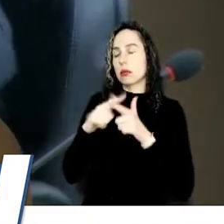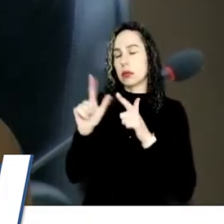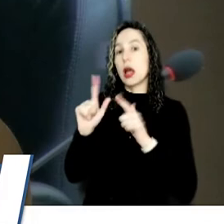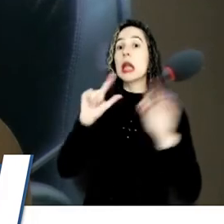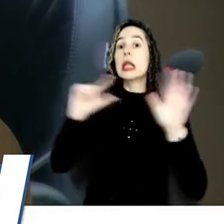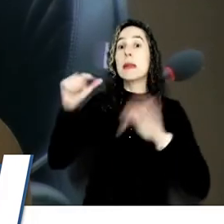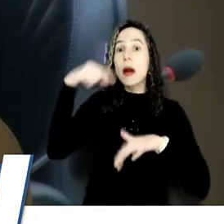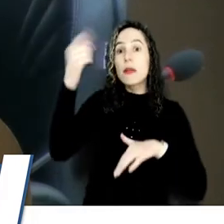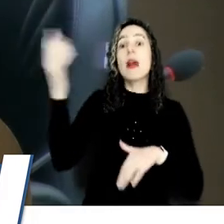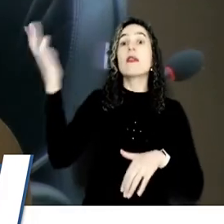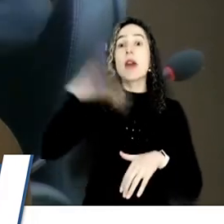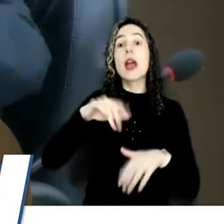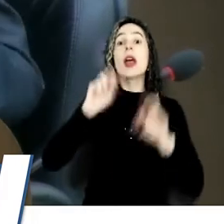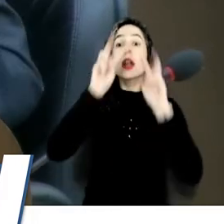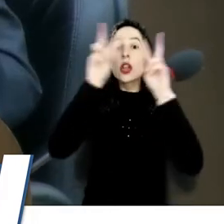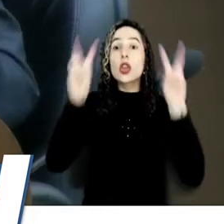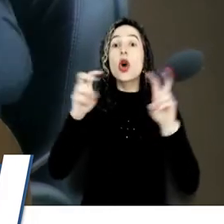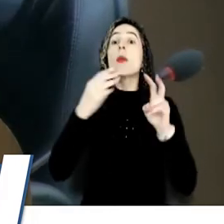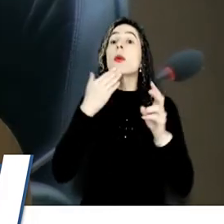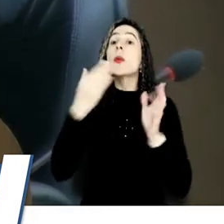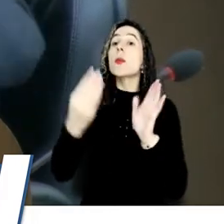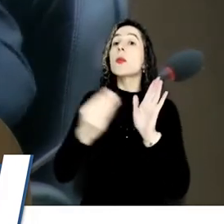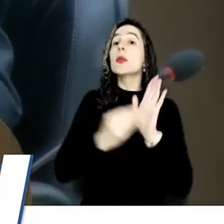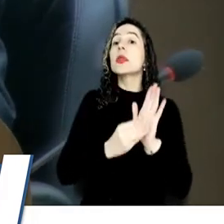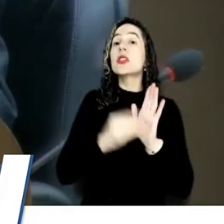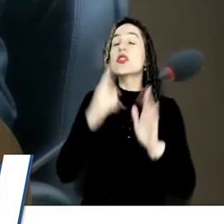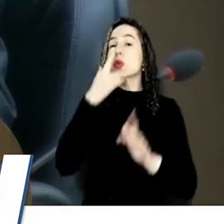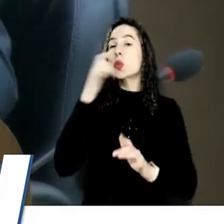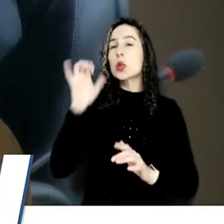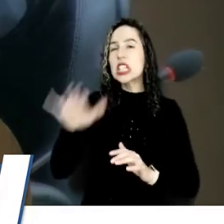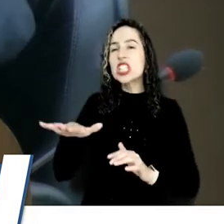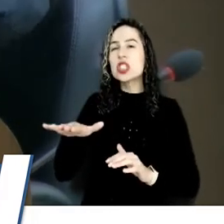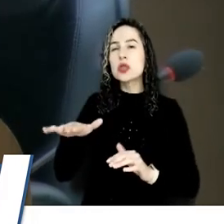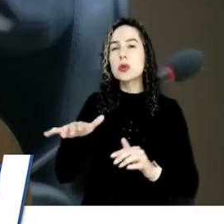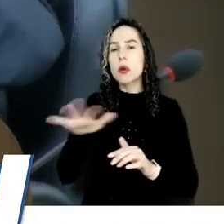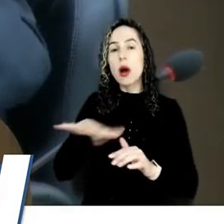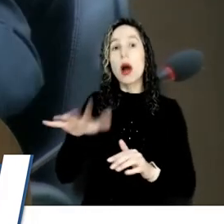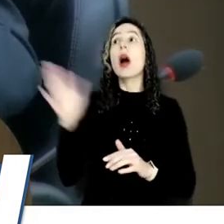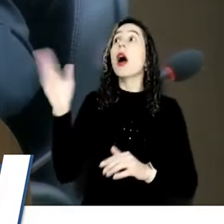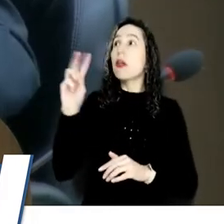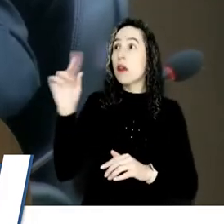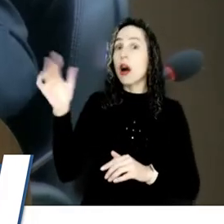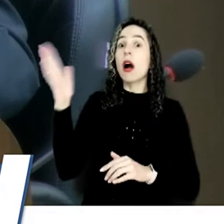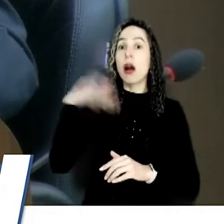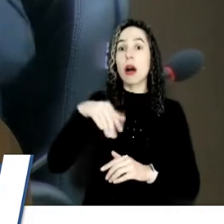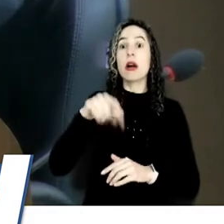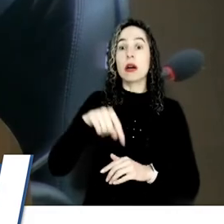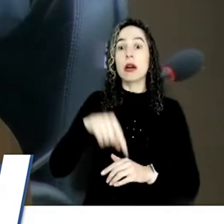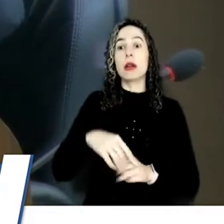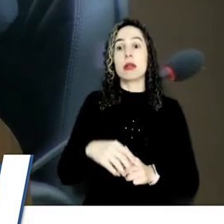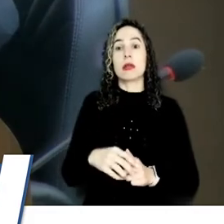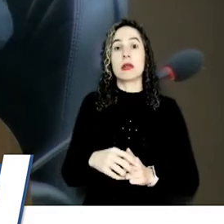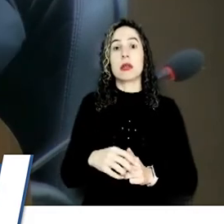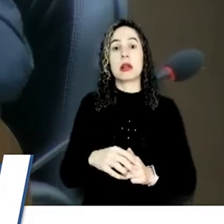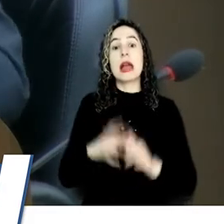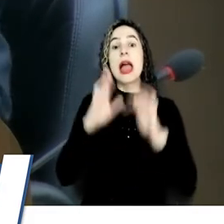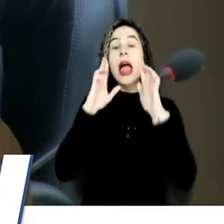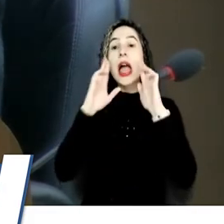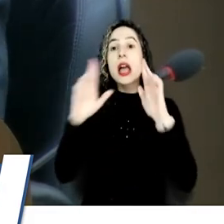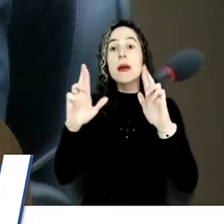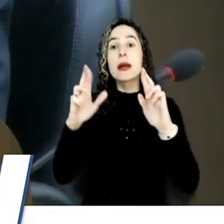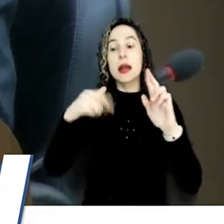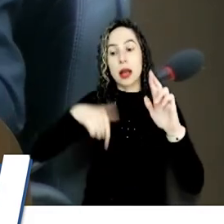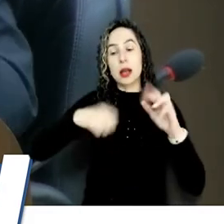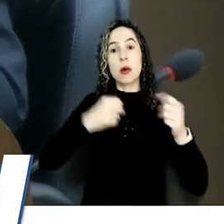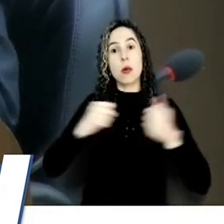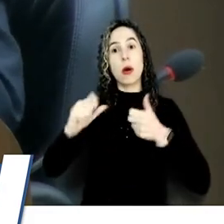que vem, para tratar sobre a licitação do lixo. E ele vai vir aqui. É para respeitar o nosso legislativo